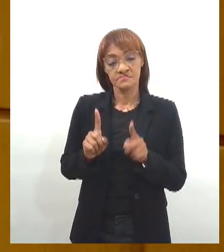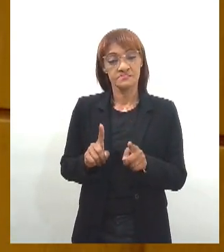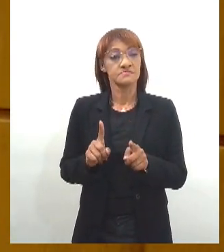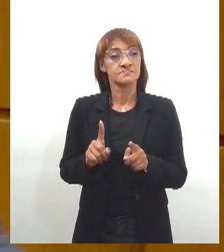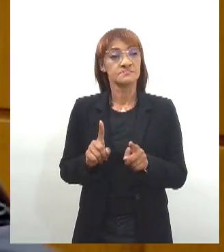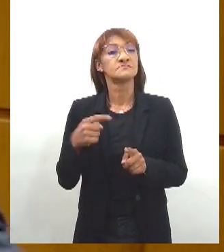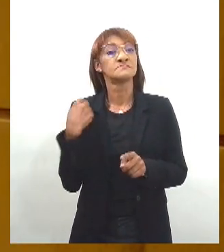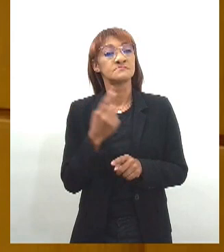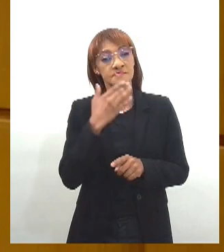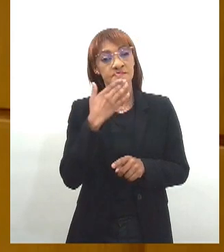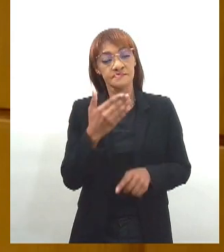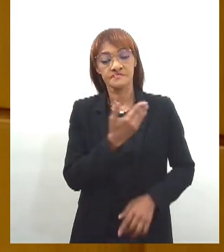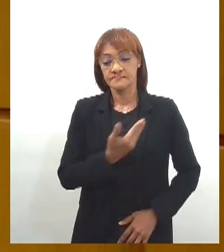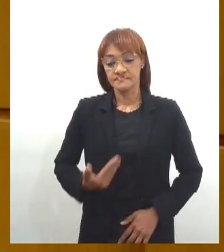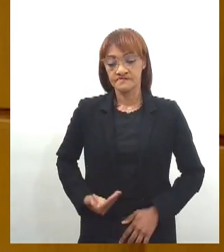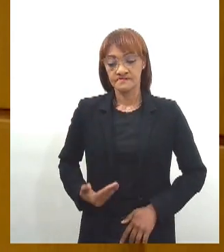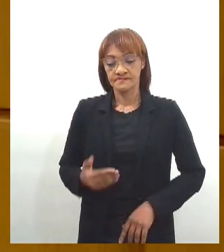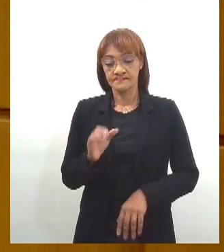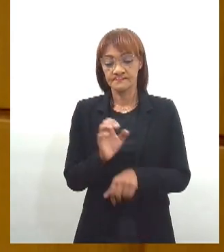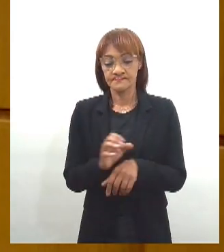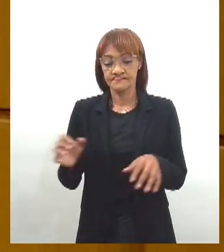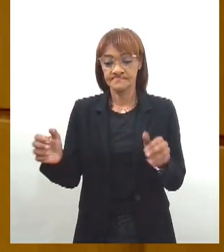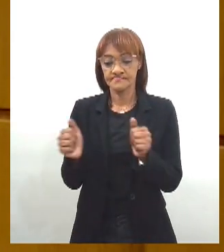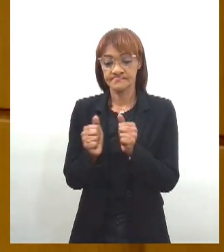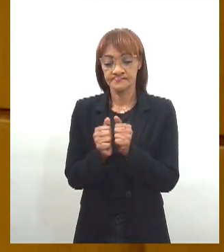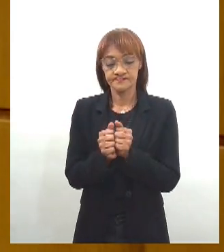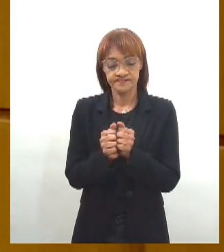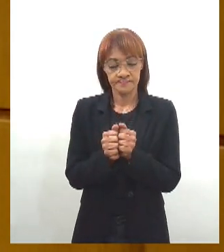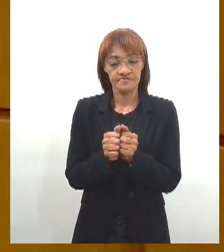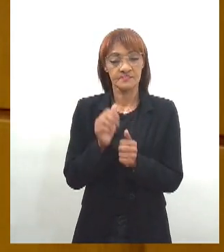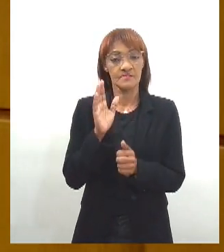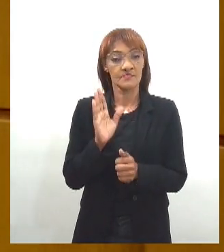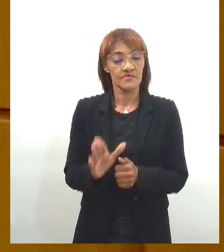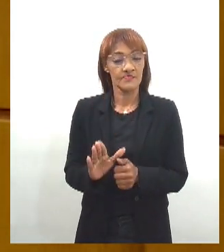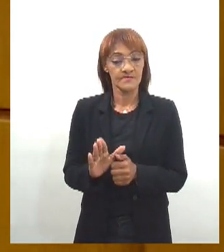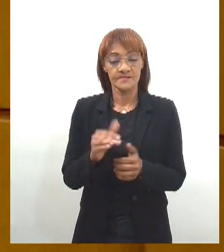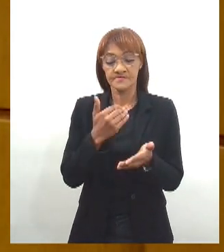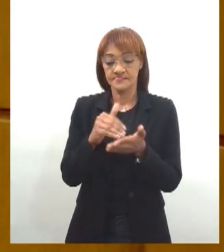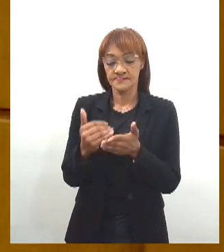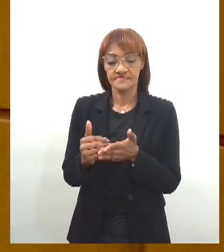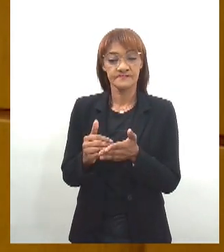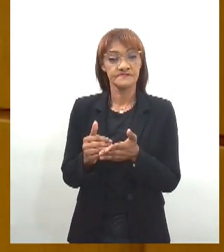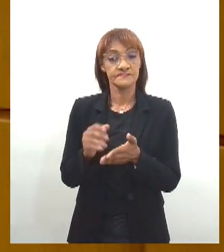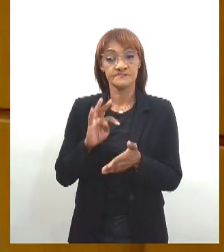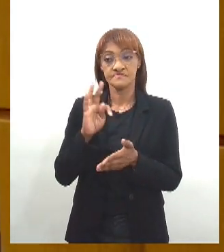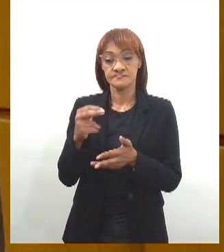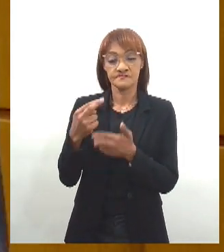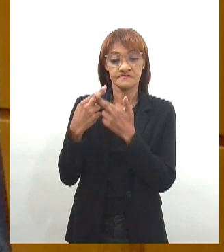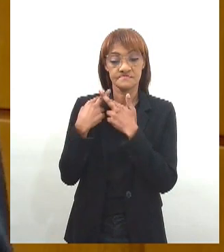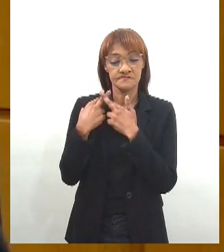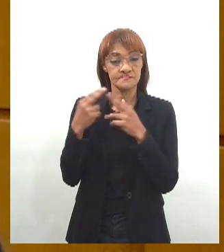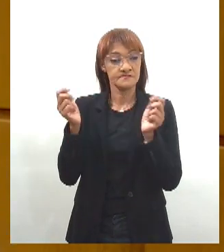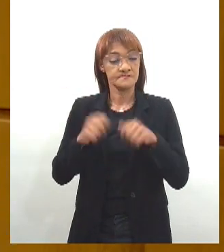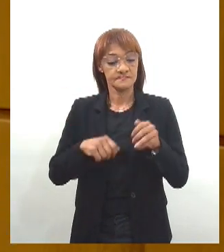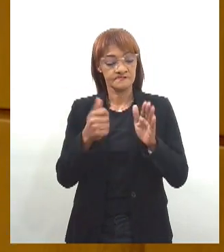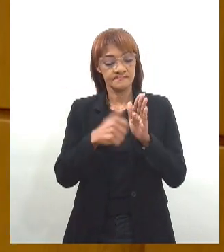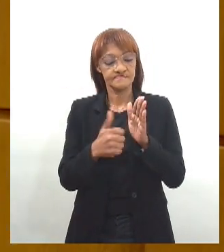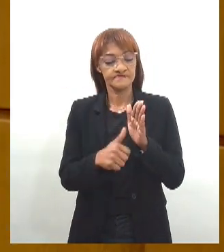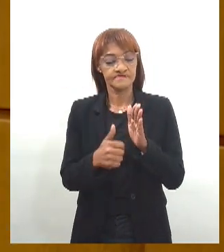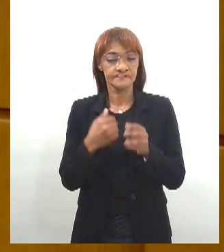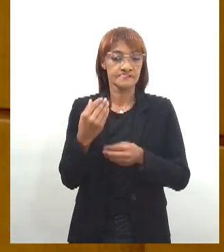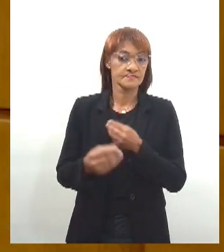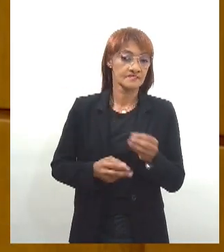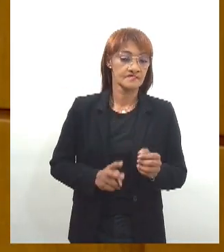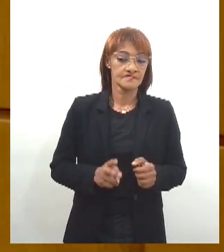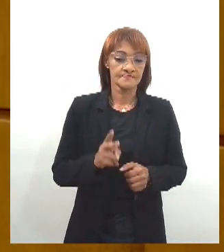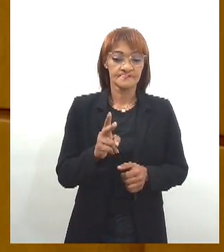Estado para que junto com a PGE, junto com as secretarias responsáveis, possam avaliar a pertinência de encaminhar